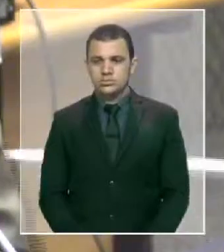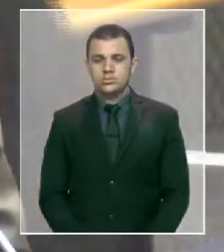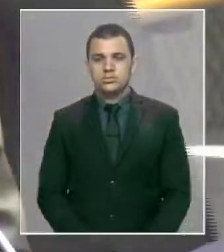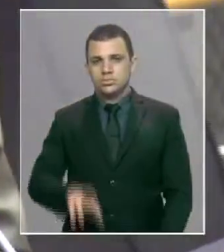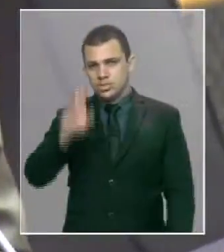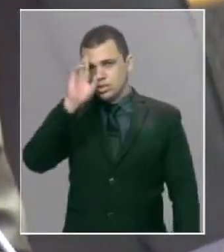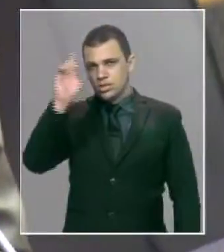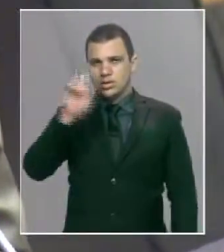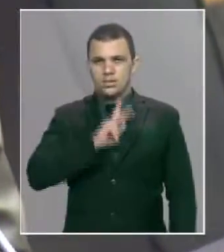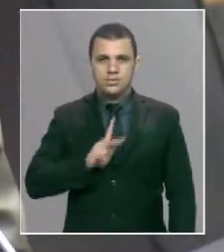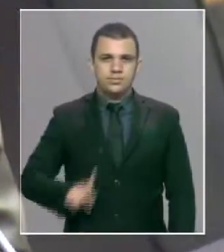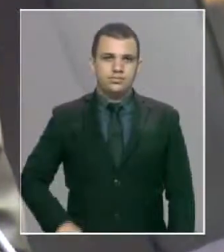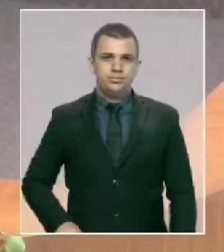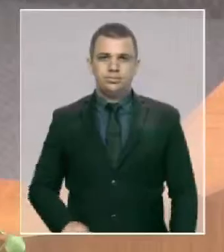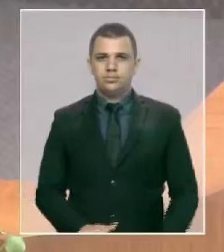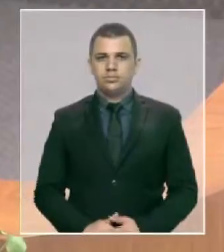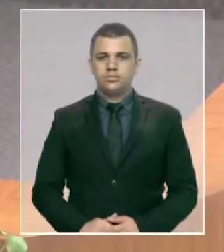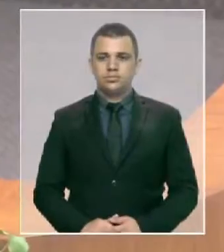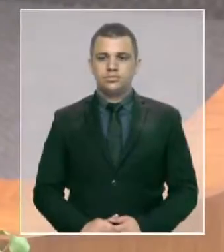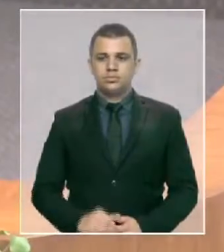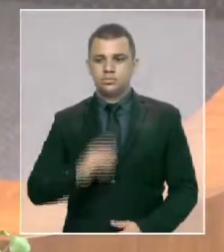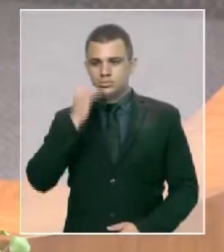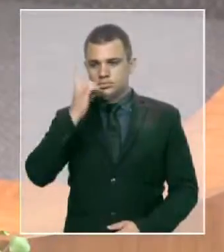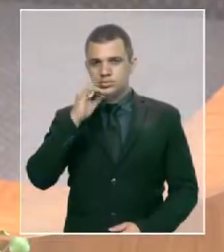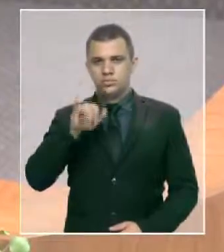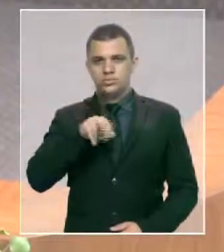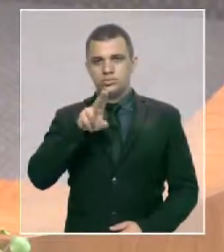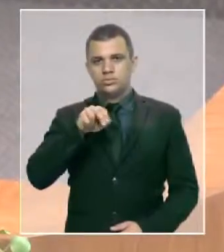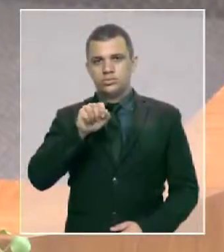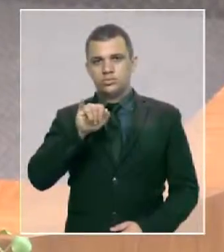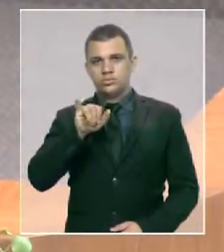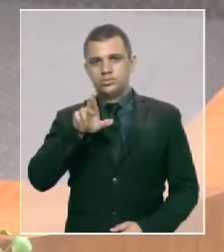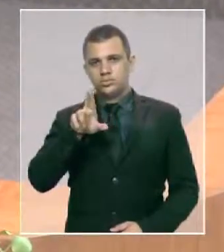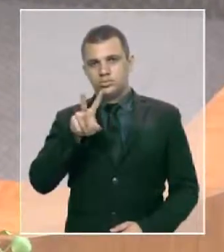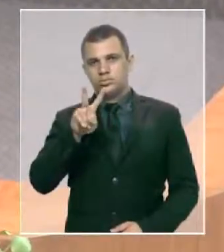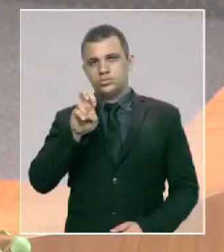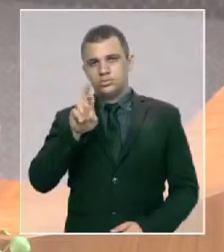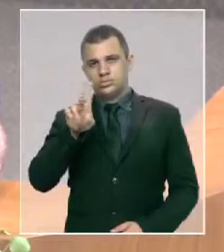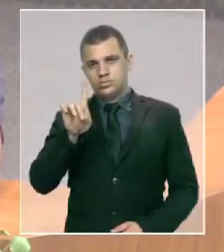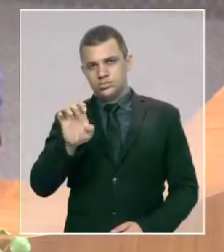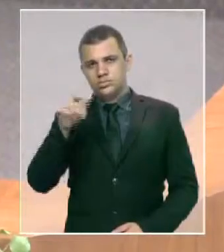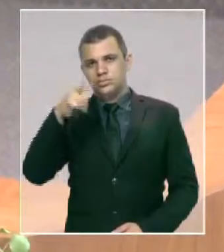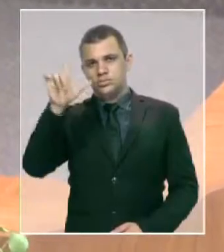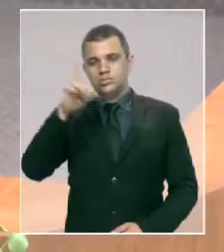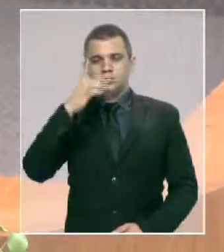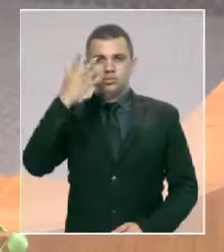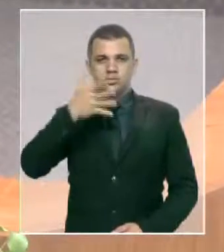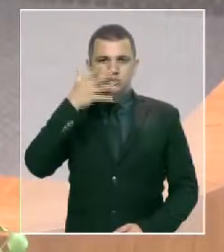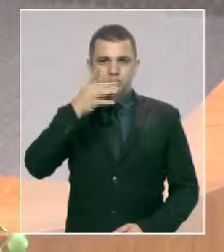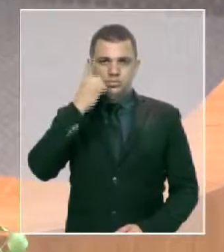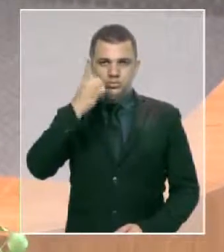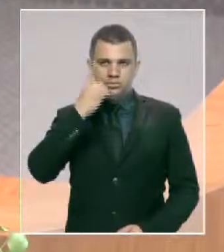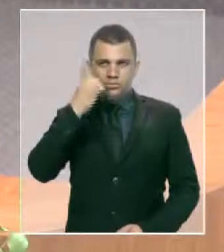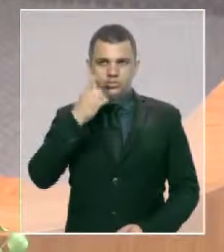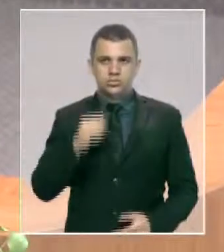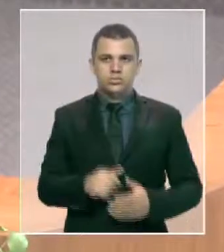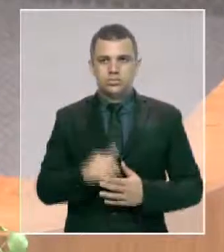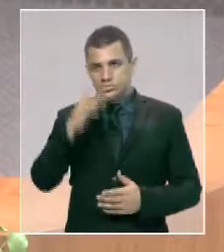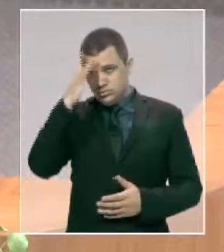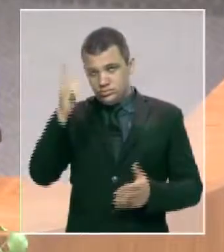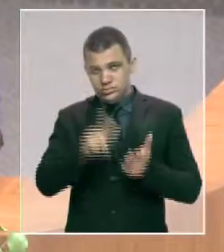Senhor presidente, deputado Júnior Verde, demais parlamentares, imprensa que acompanha os nossos trabalhos na Assembleia